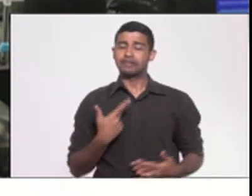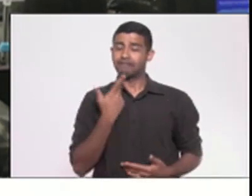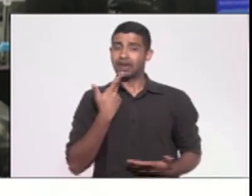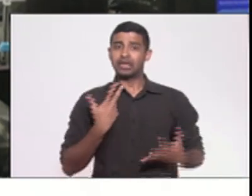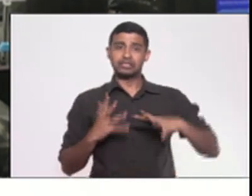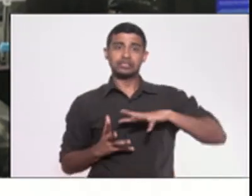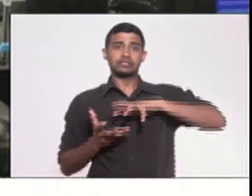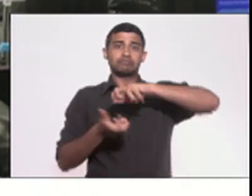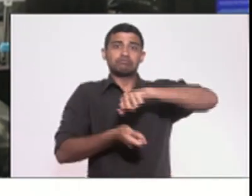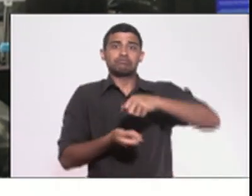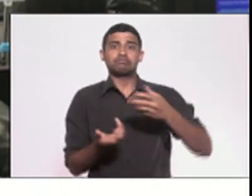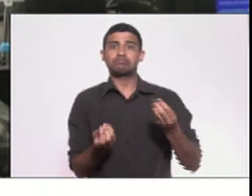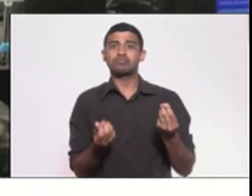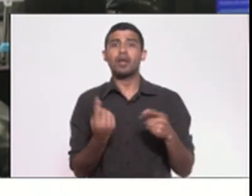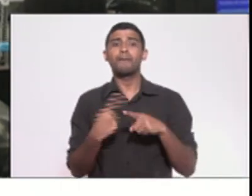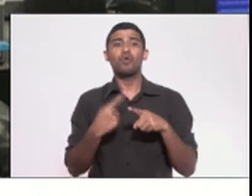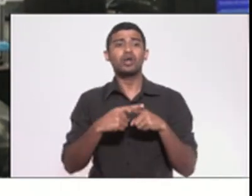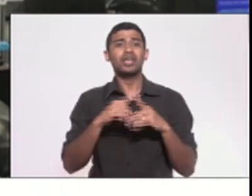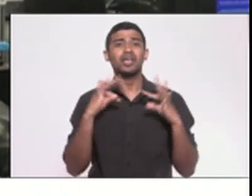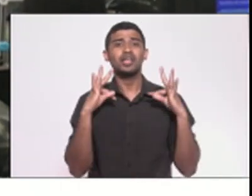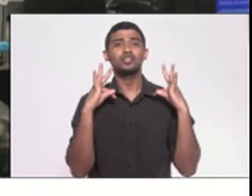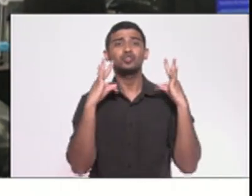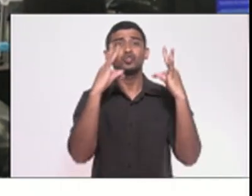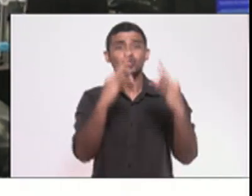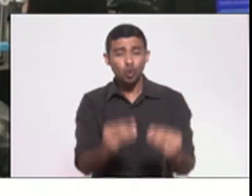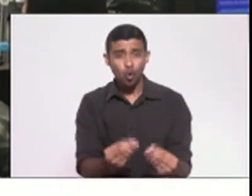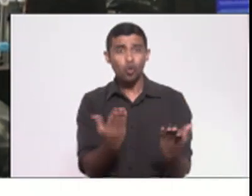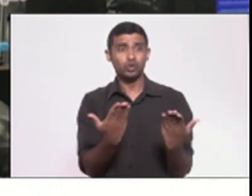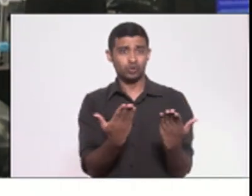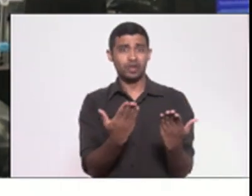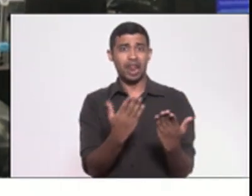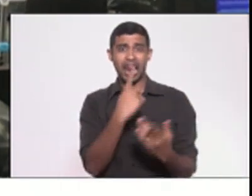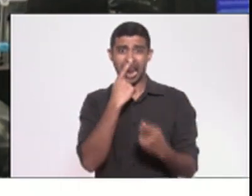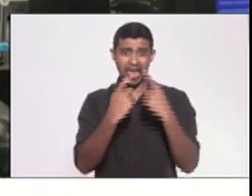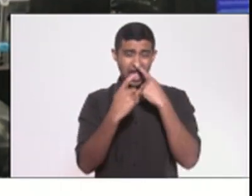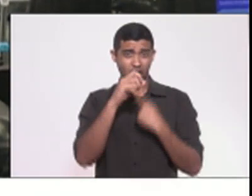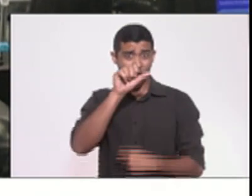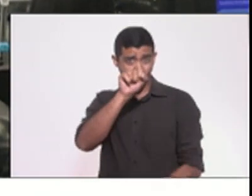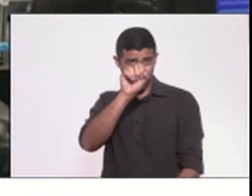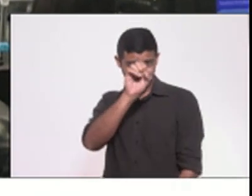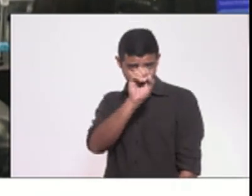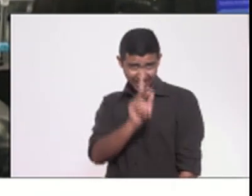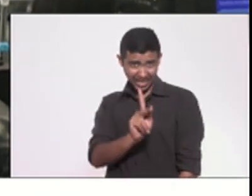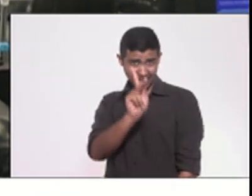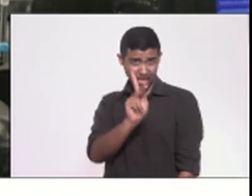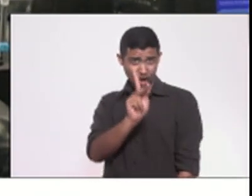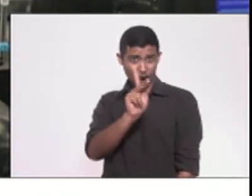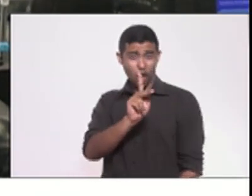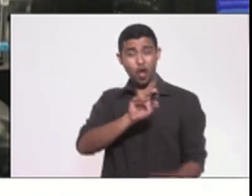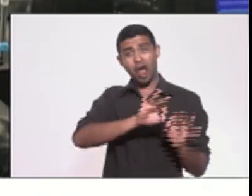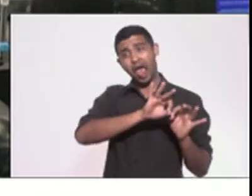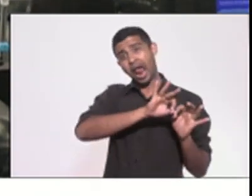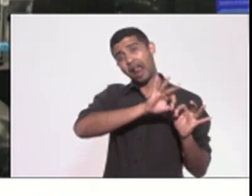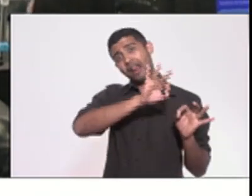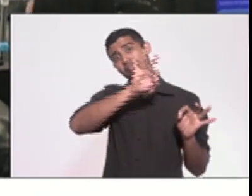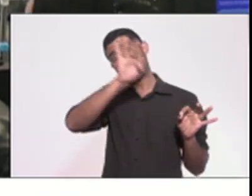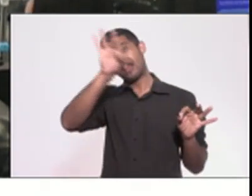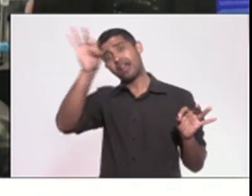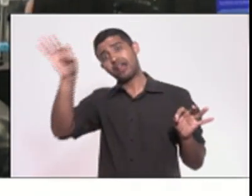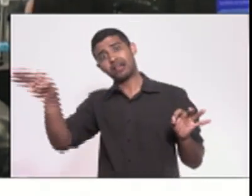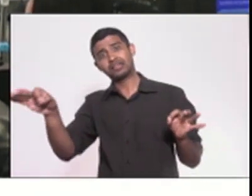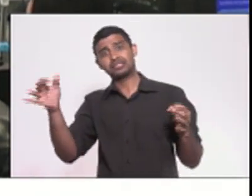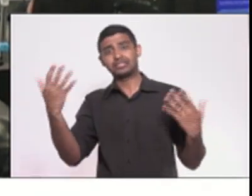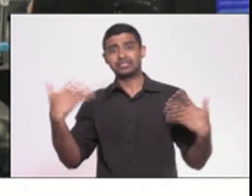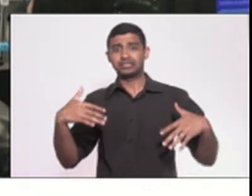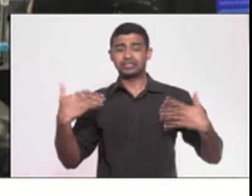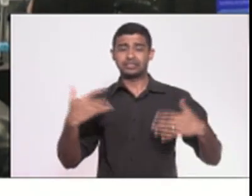Por que nós levamos todo o lixo que está a 80 quilômetros da sua fonte geradora, portanto,